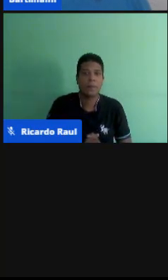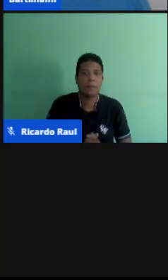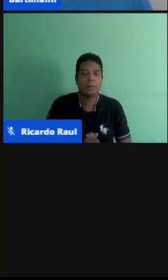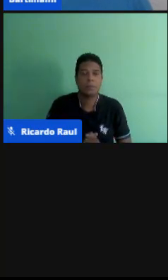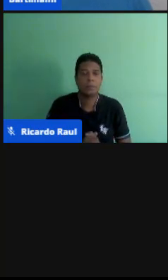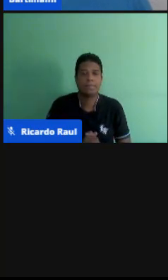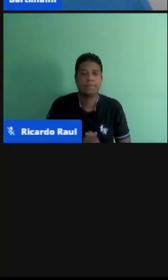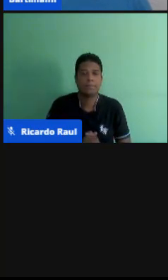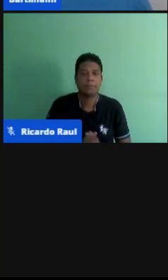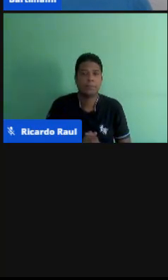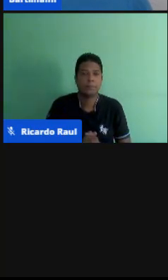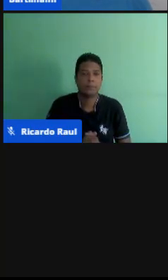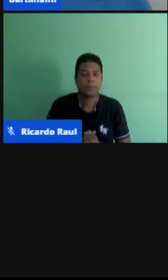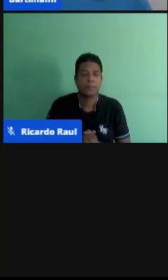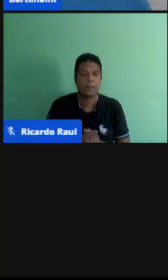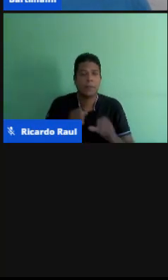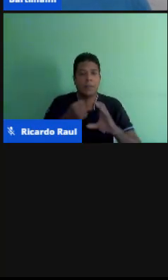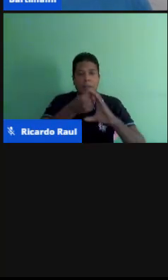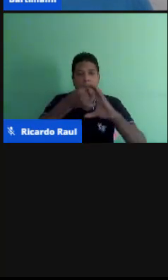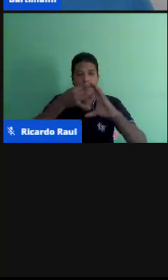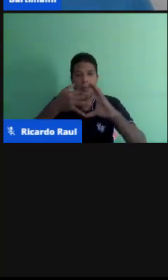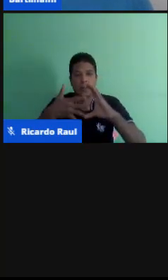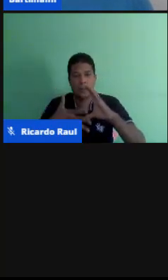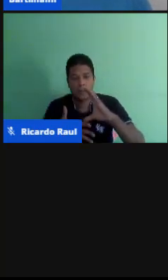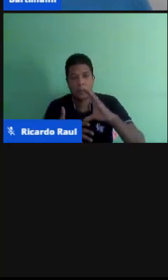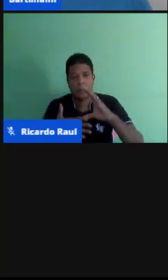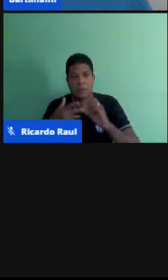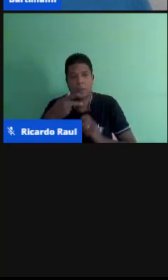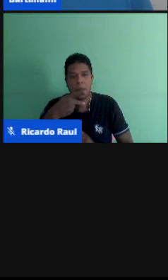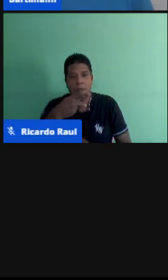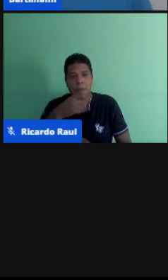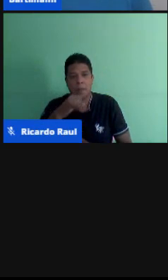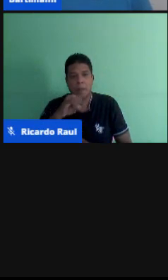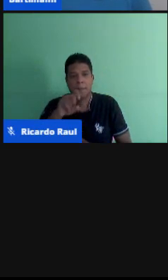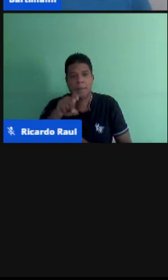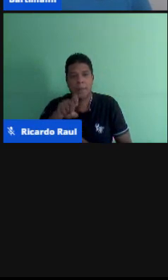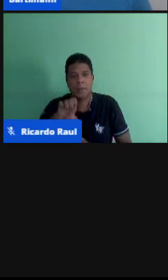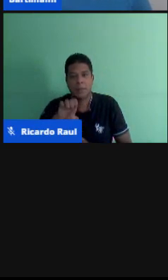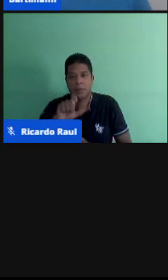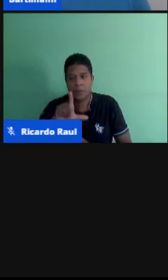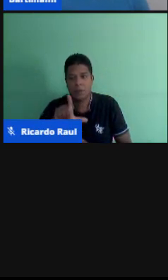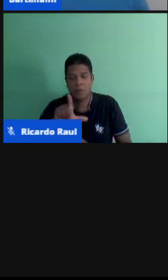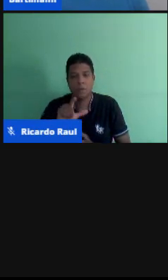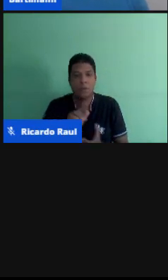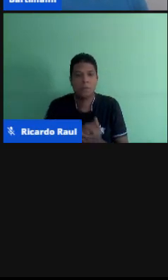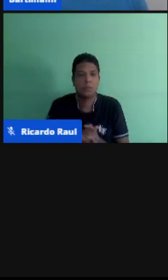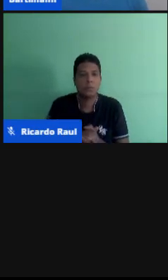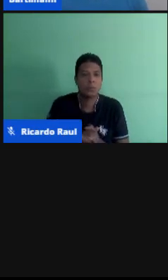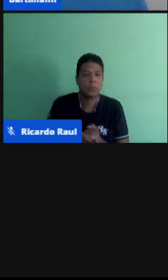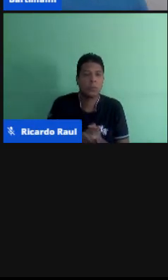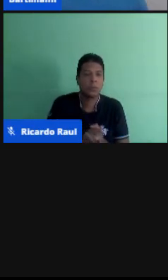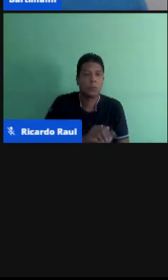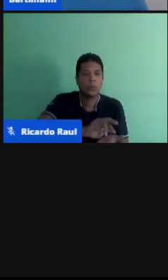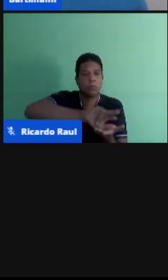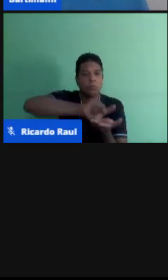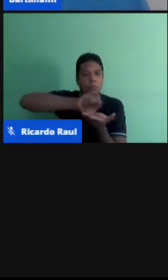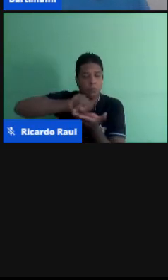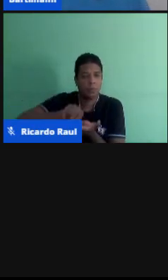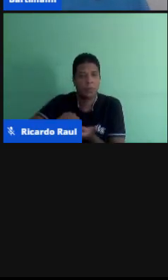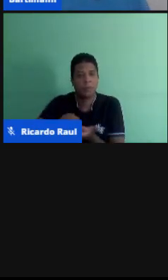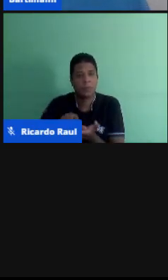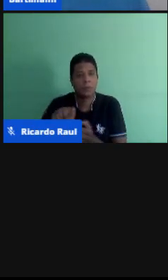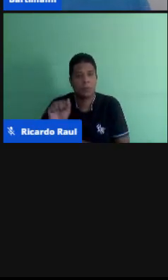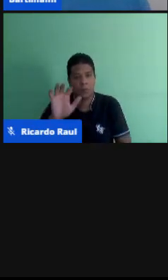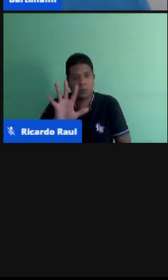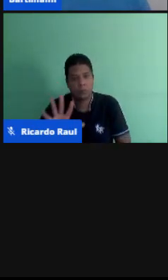dadas as dimensões, as características dos pixels, com base nos materiais que são utilizados como base para a produção dos mapas